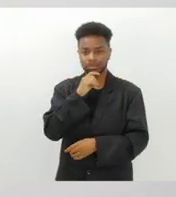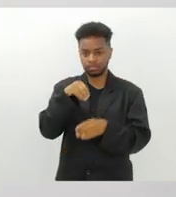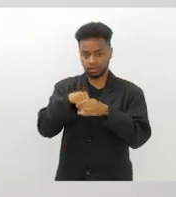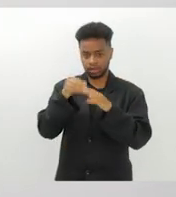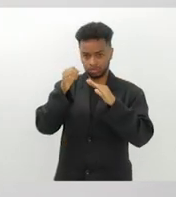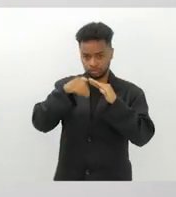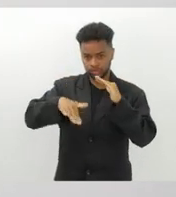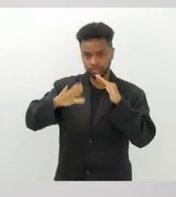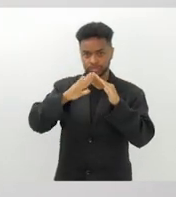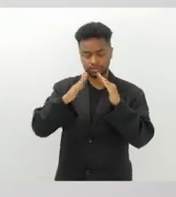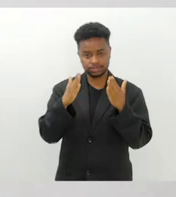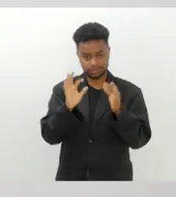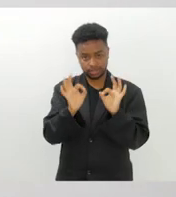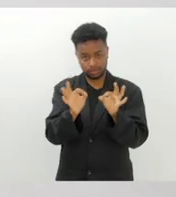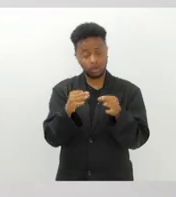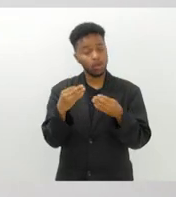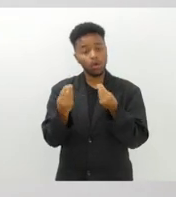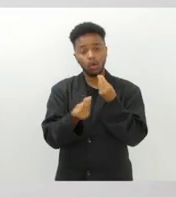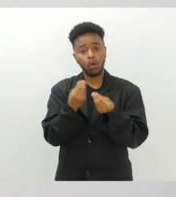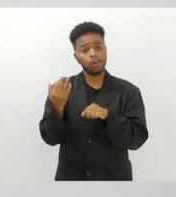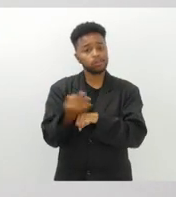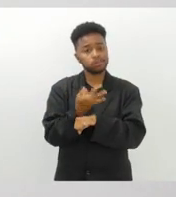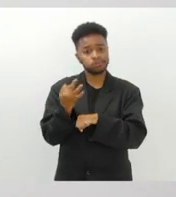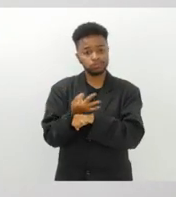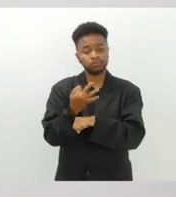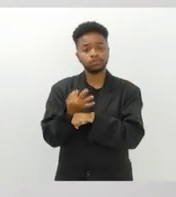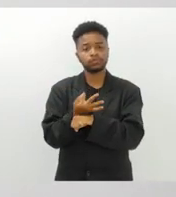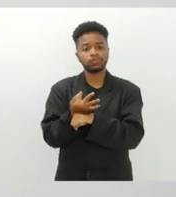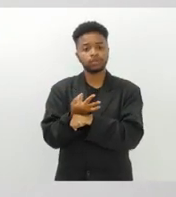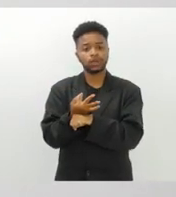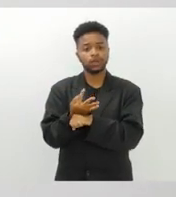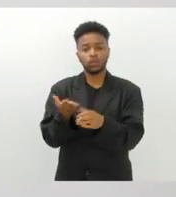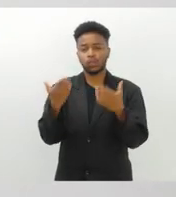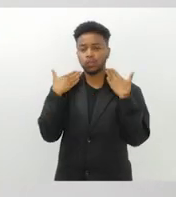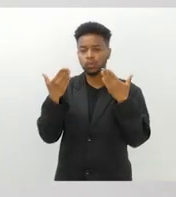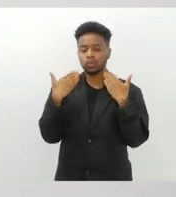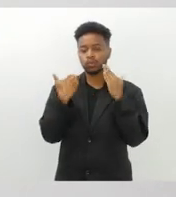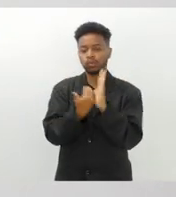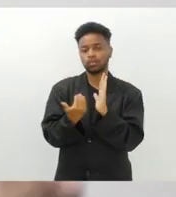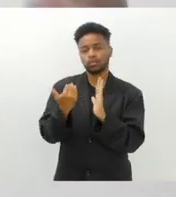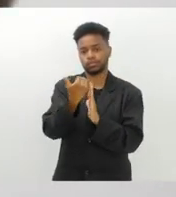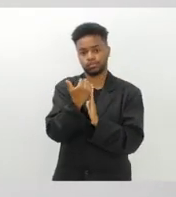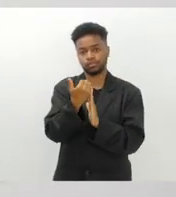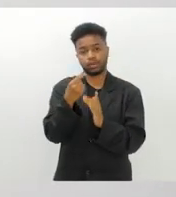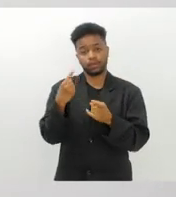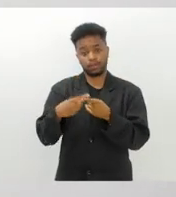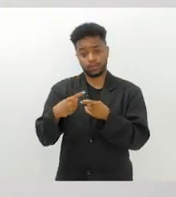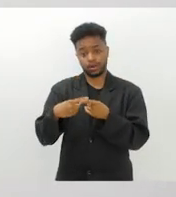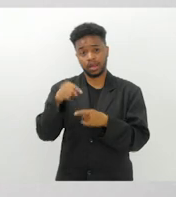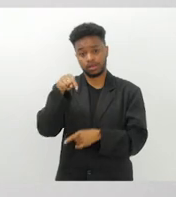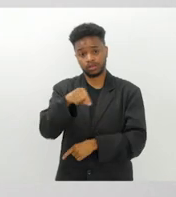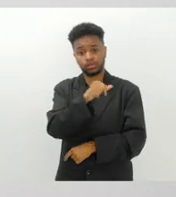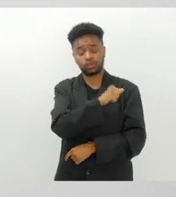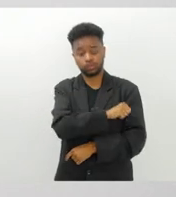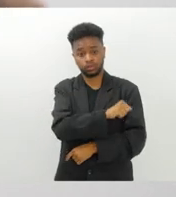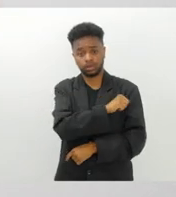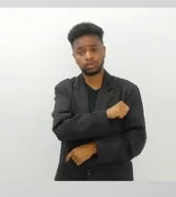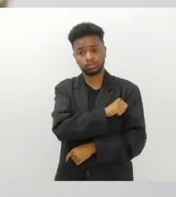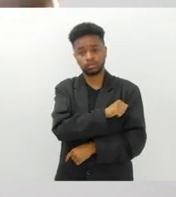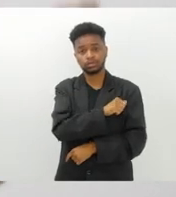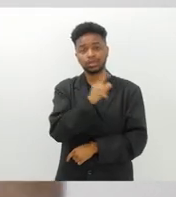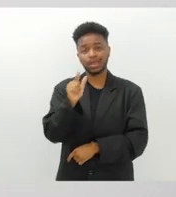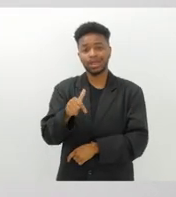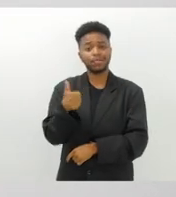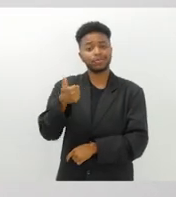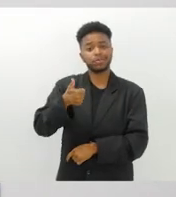gente faz para aguentar as temperaturas de 40 graus para cima, visto que a cidade do Rio de Janeiro agora é uma das